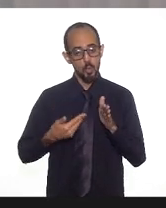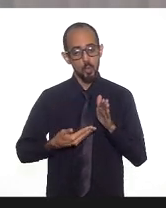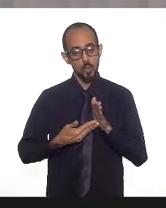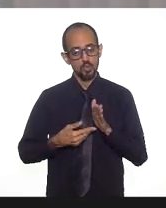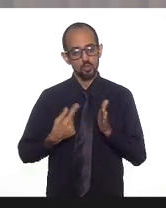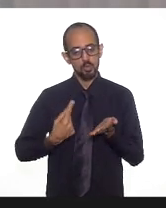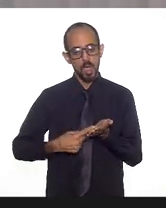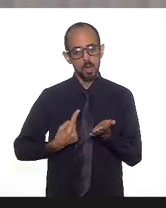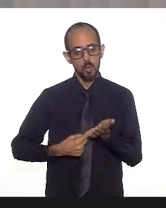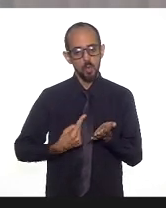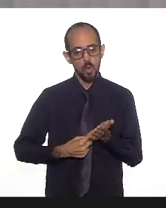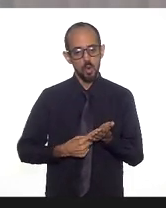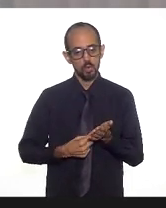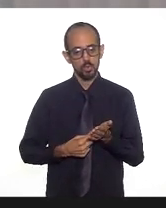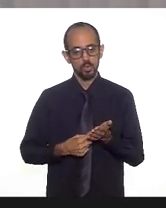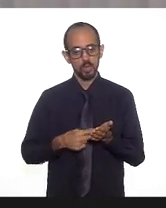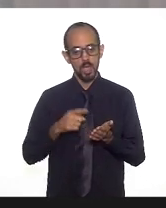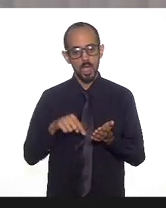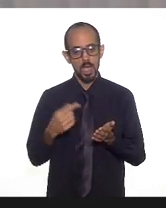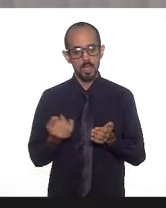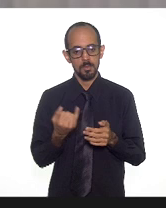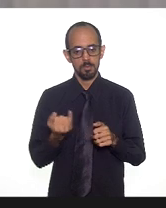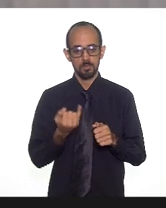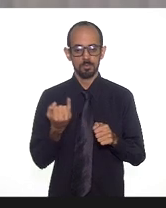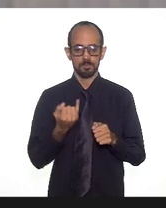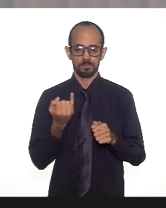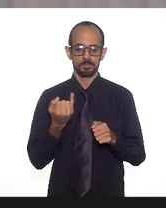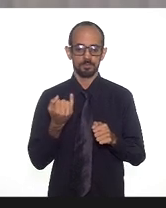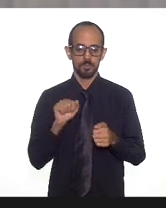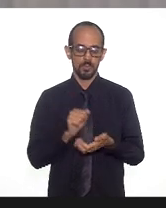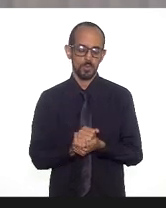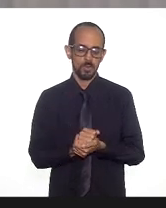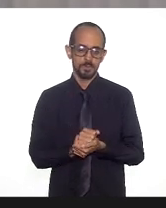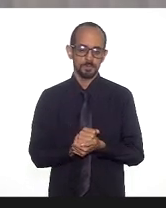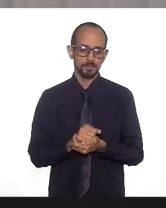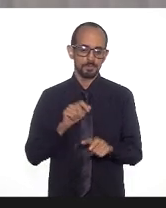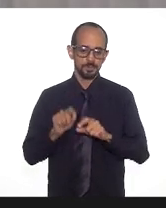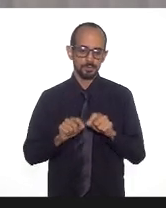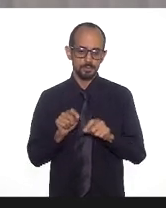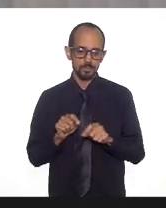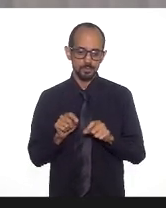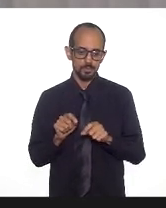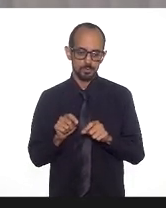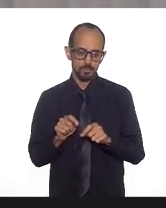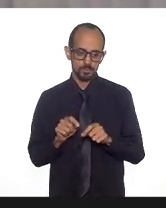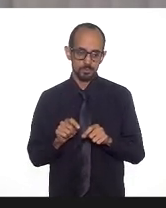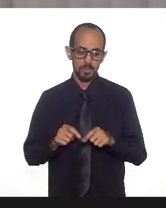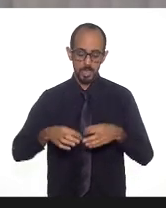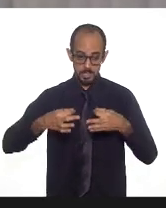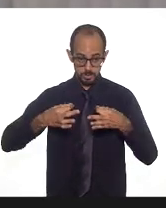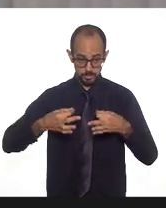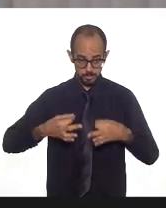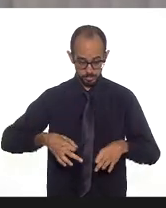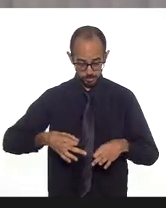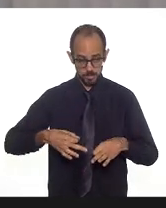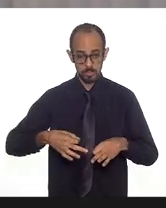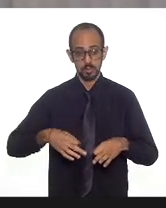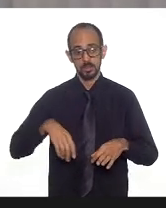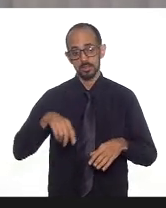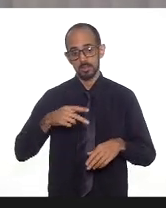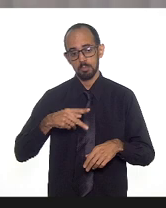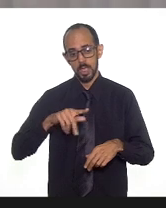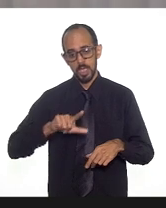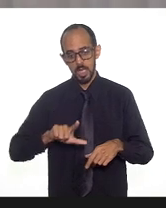Conselho, entendemos de extrema importância a consolidação dessa PL para que a gente possa ter